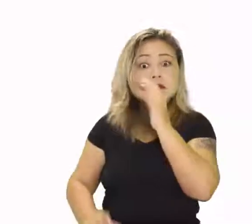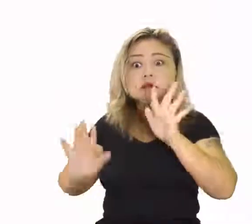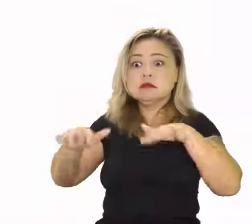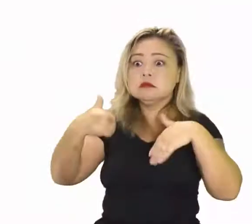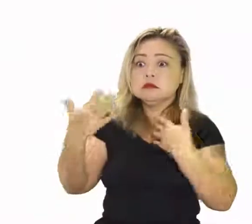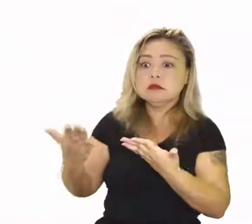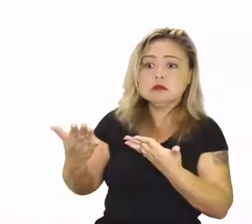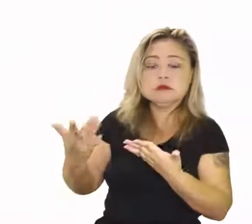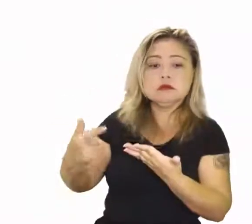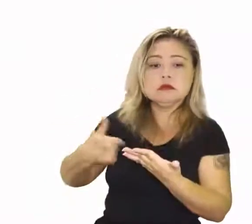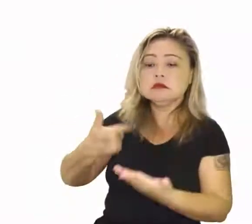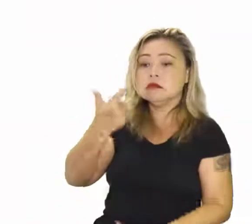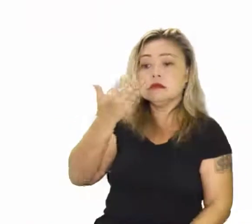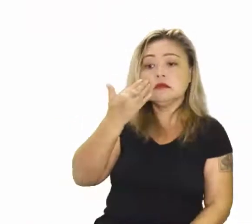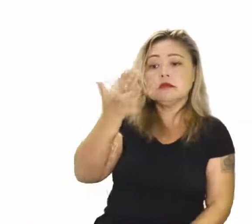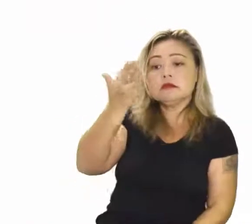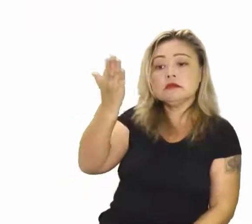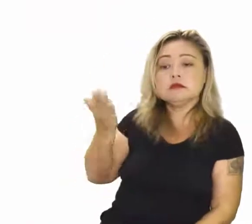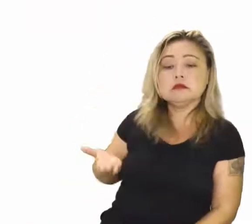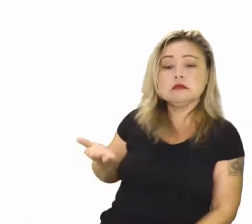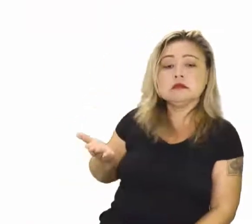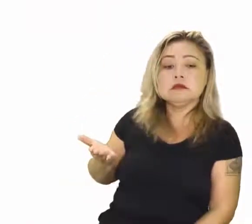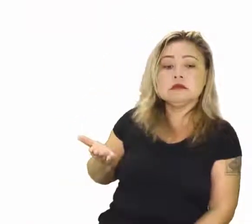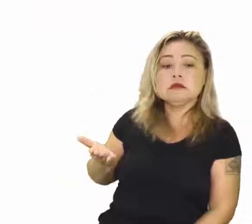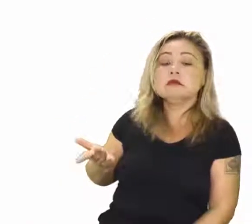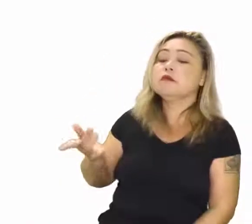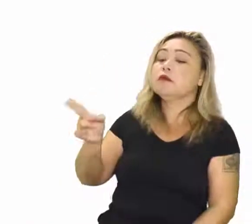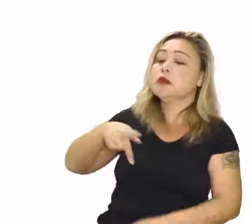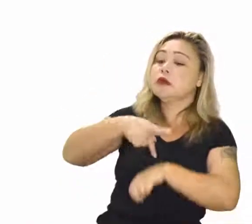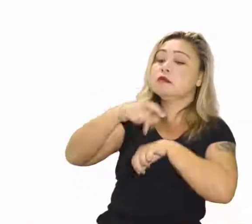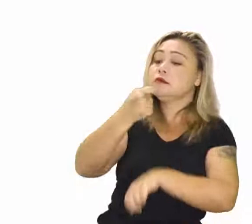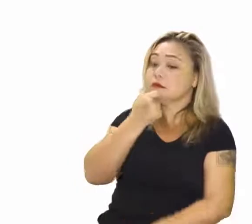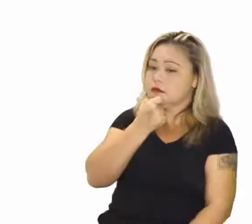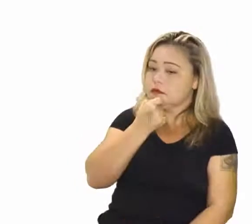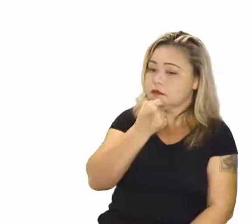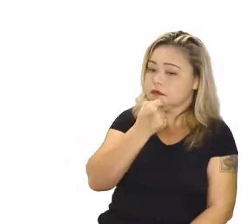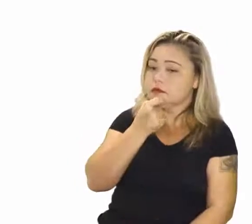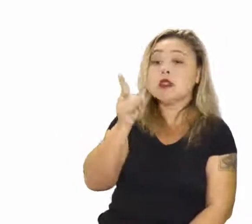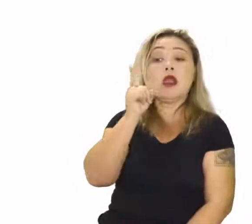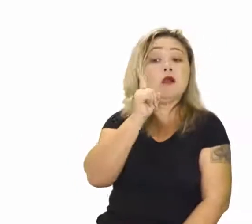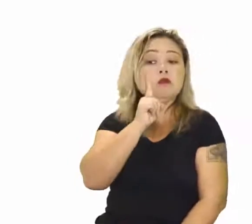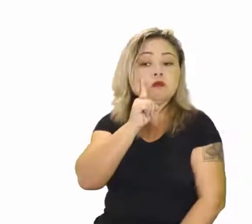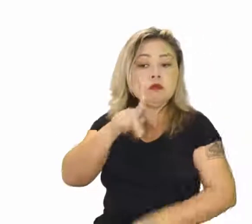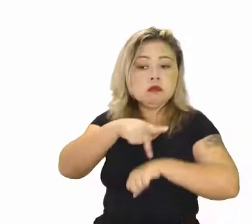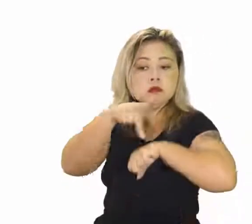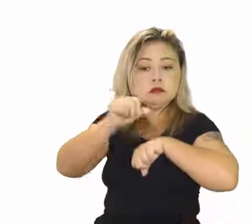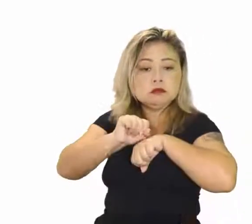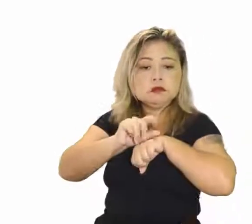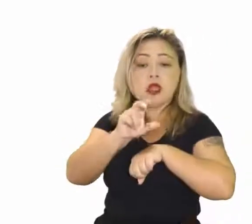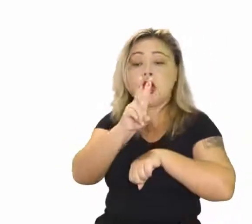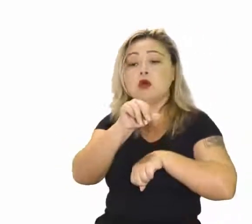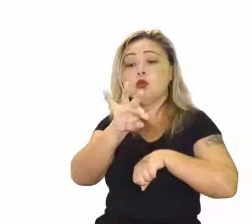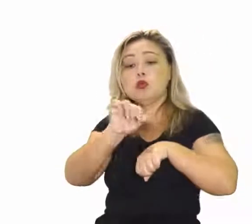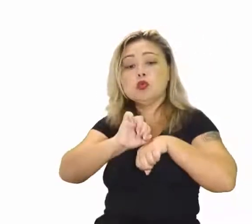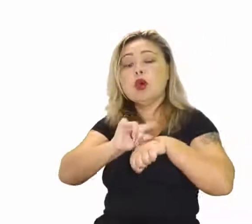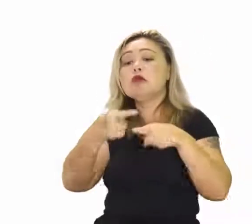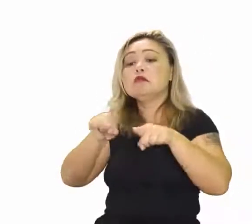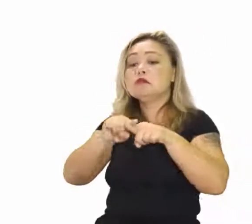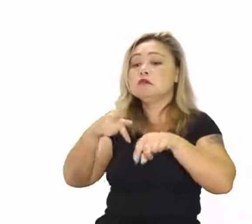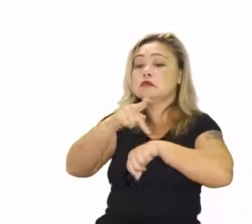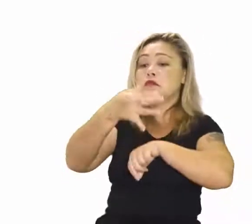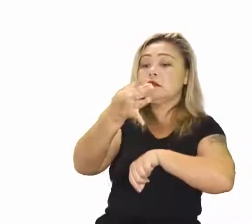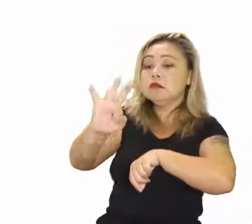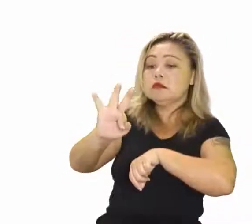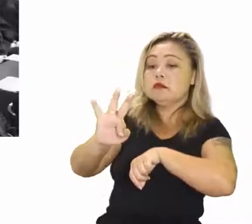Então, nós estamos vendo aí que os britânicos, os estadunidenses, os soviéticos e os franceses estão fazendo parte